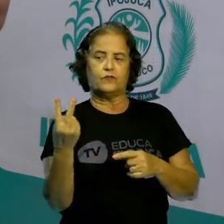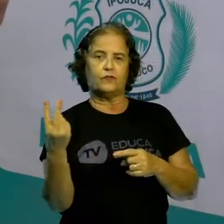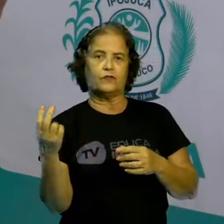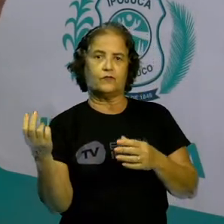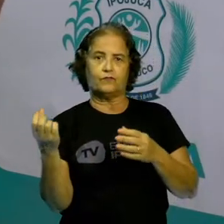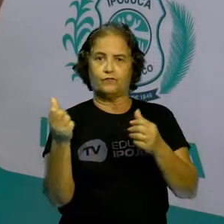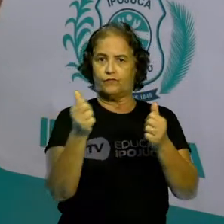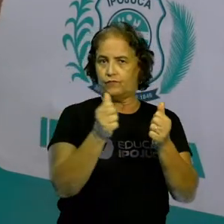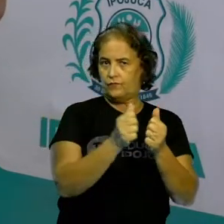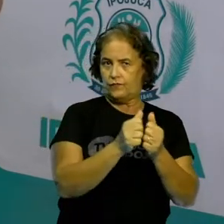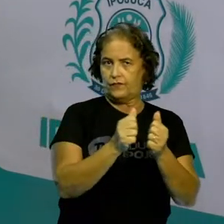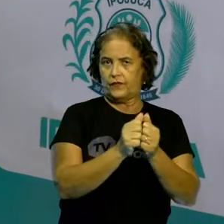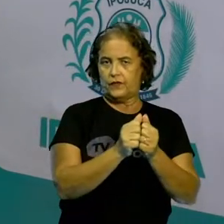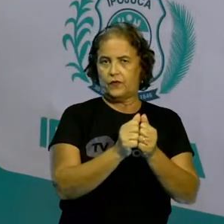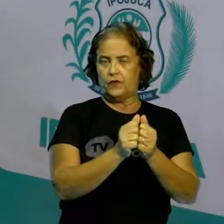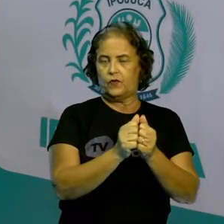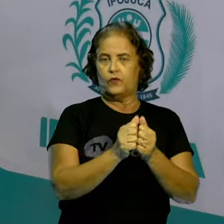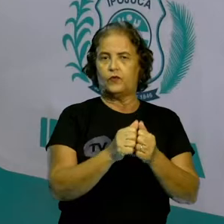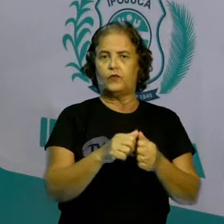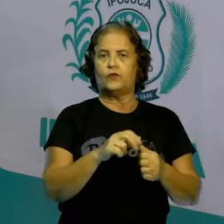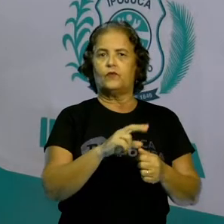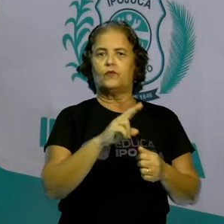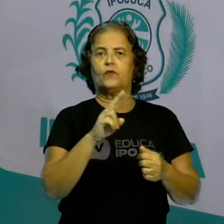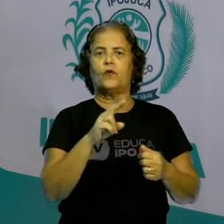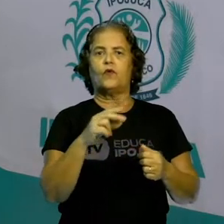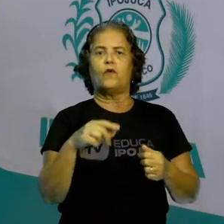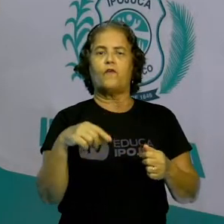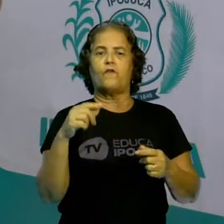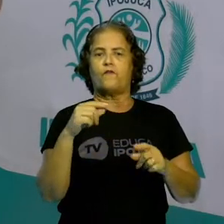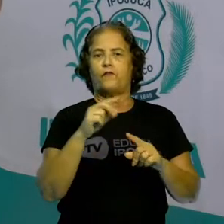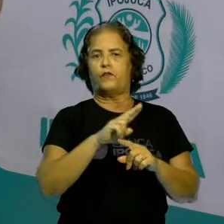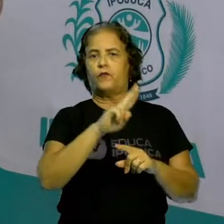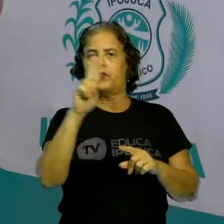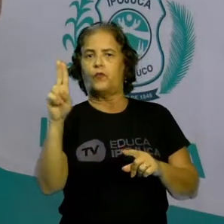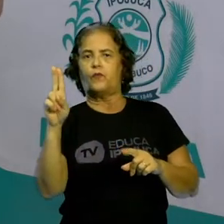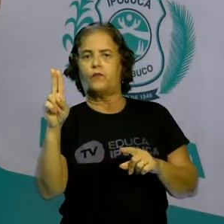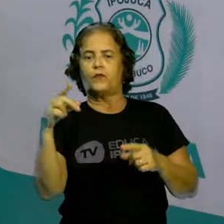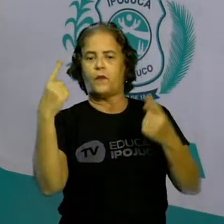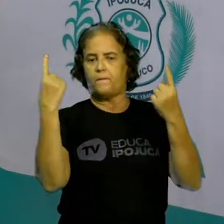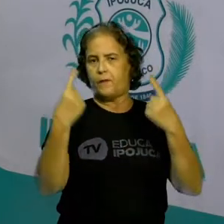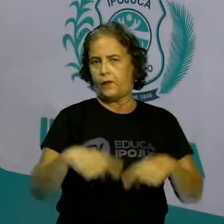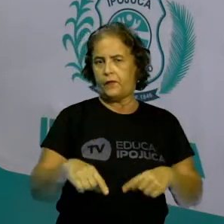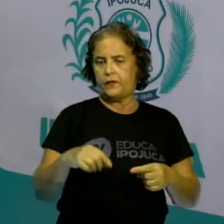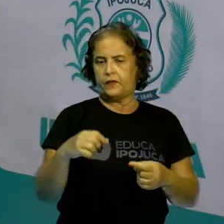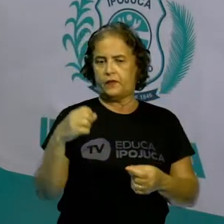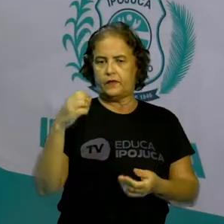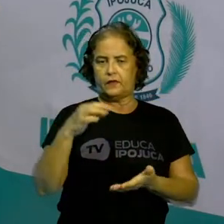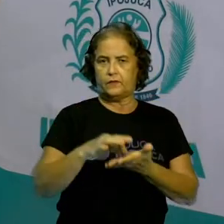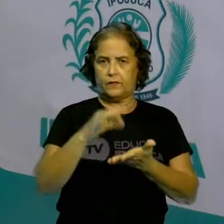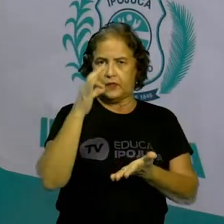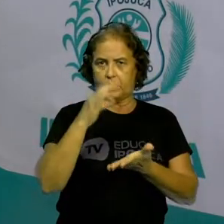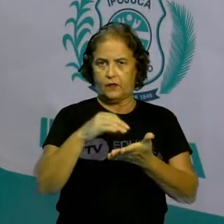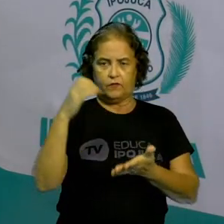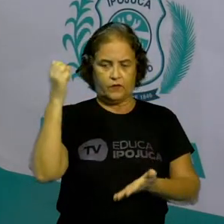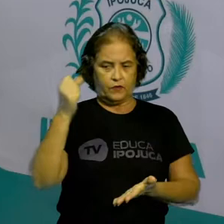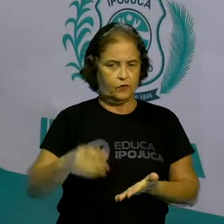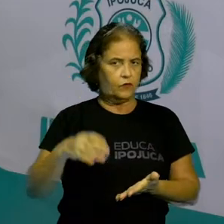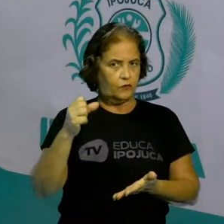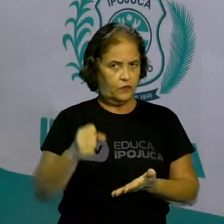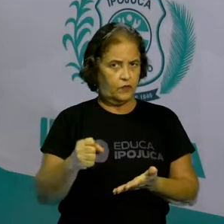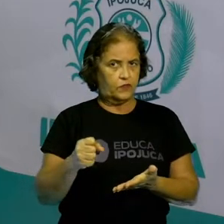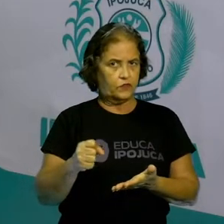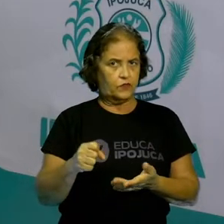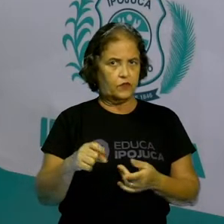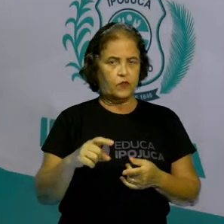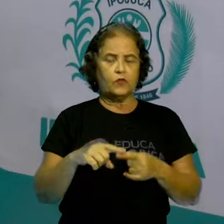presidente ficou conhecido como política do café com leite, tá bom? Não quer dizer que o presidente nascia